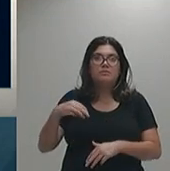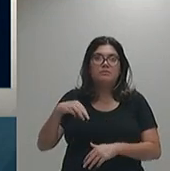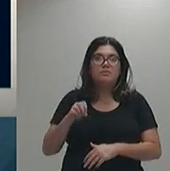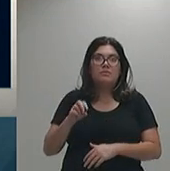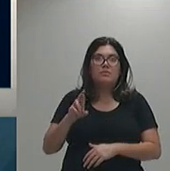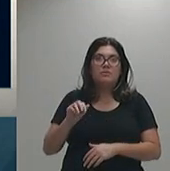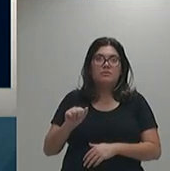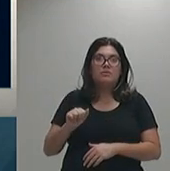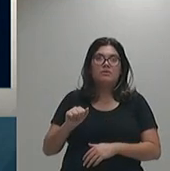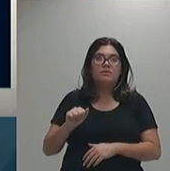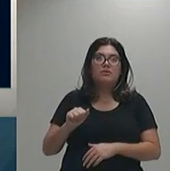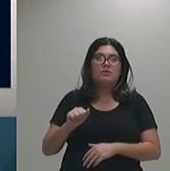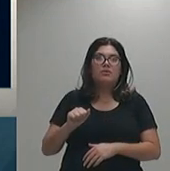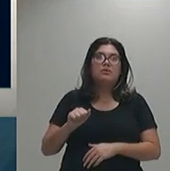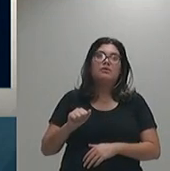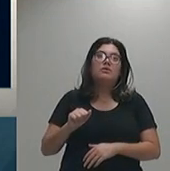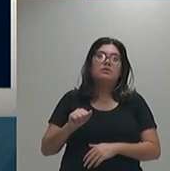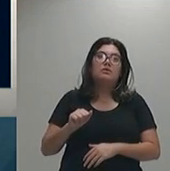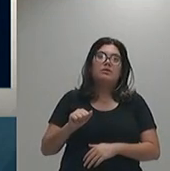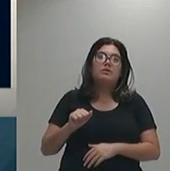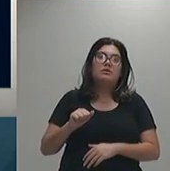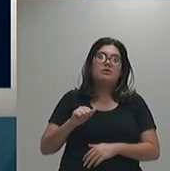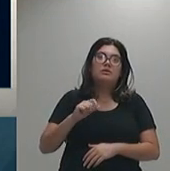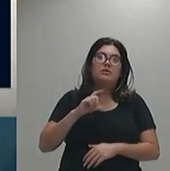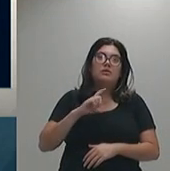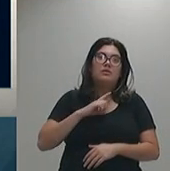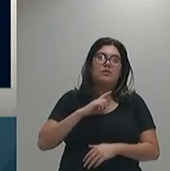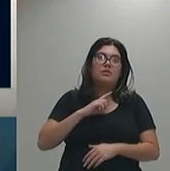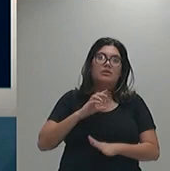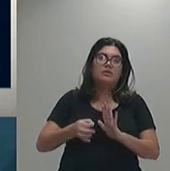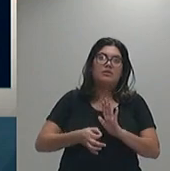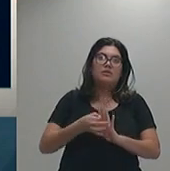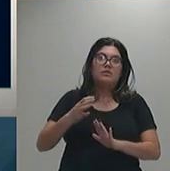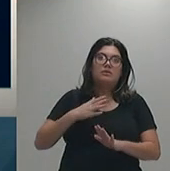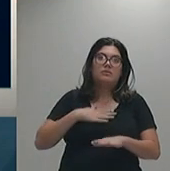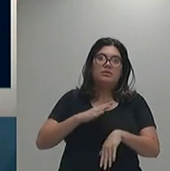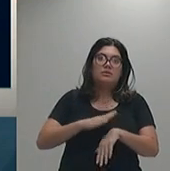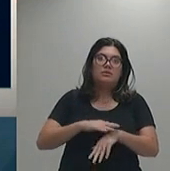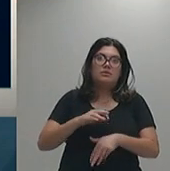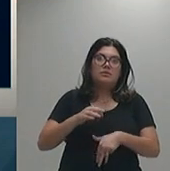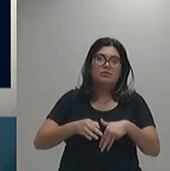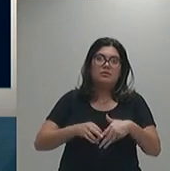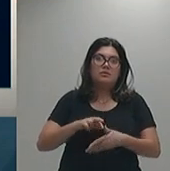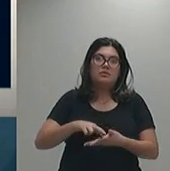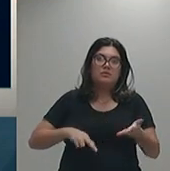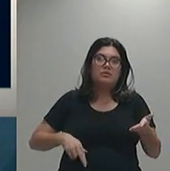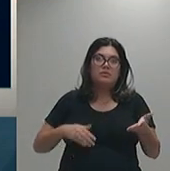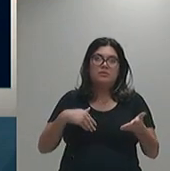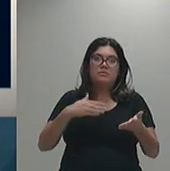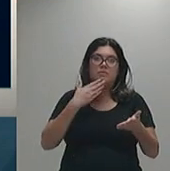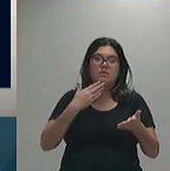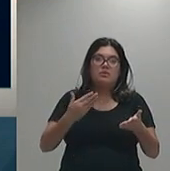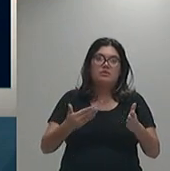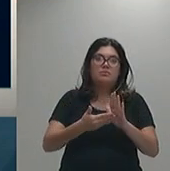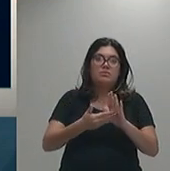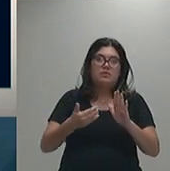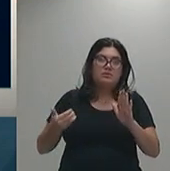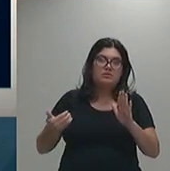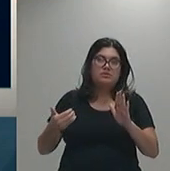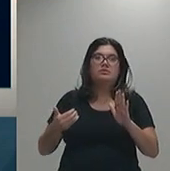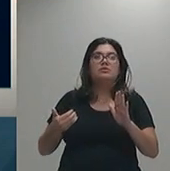na rescisória para minha relatoria e anunciar então a retirada da ação rescisória